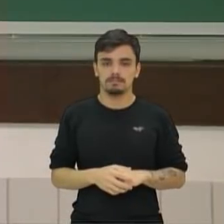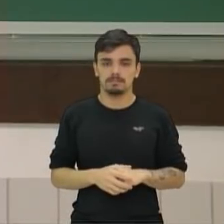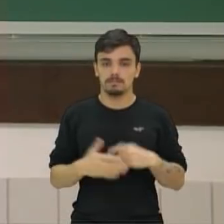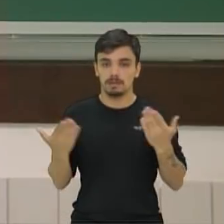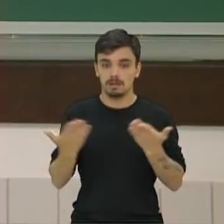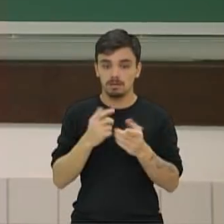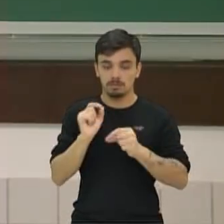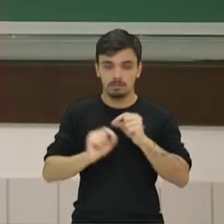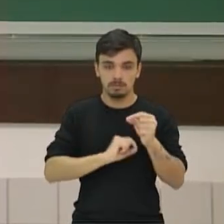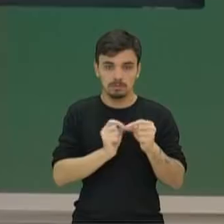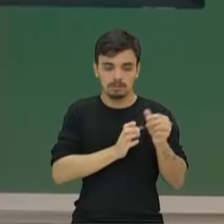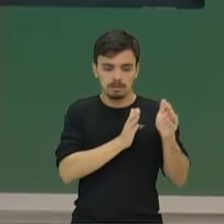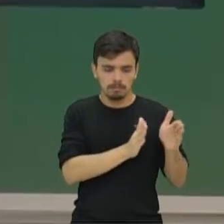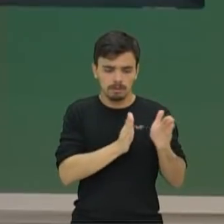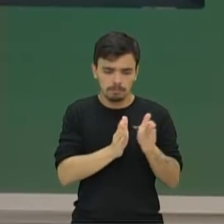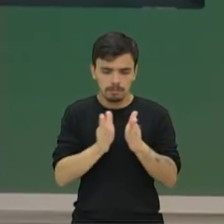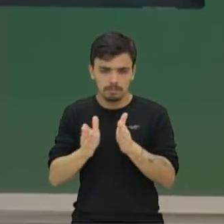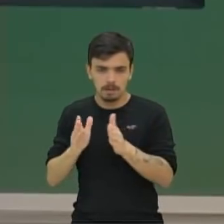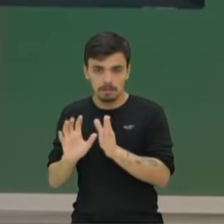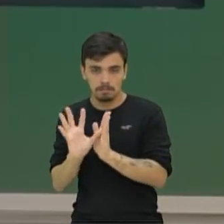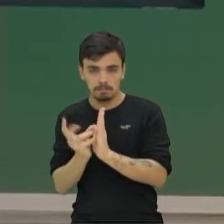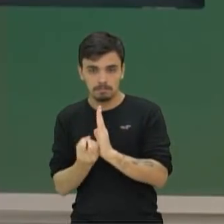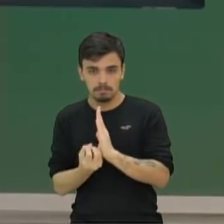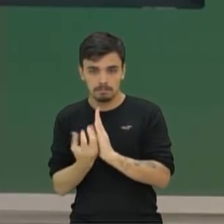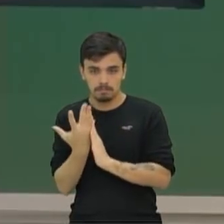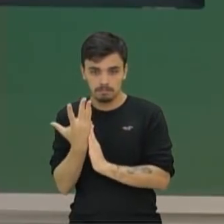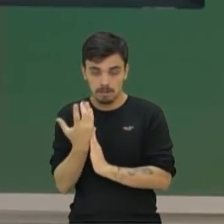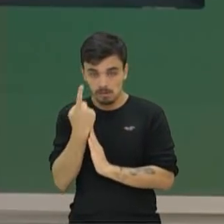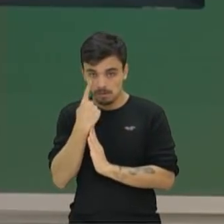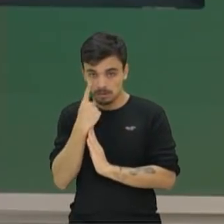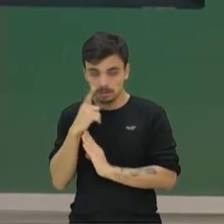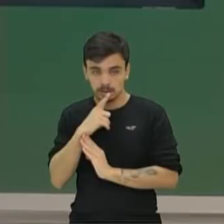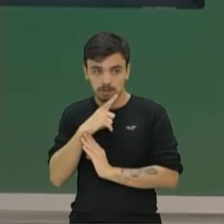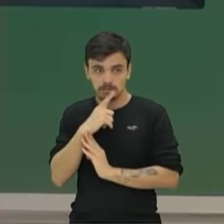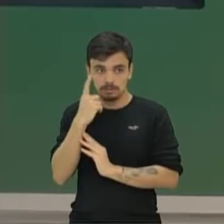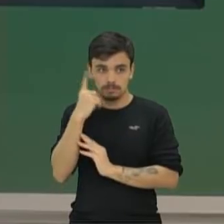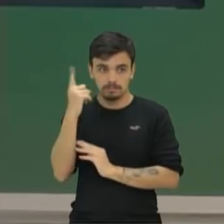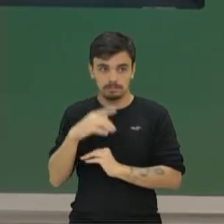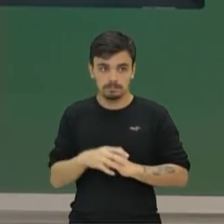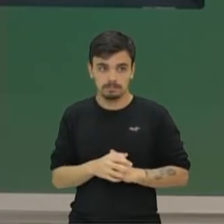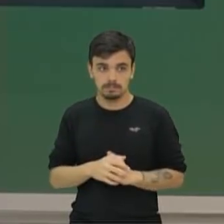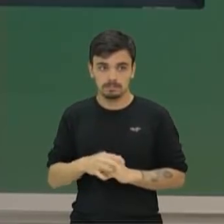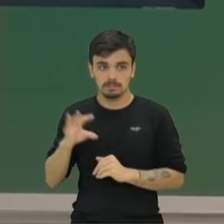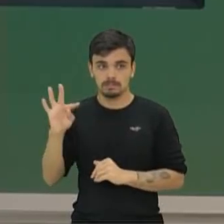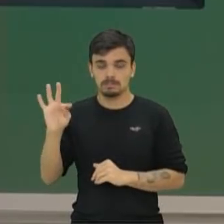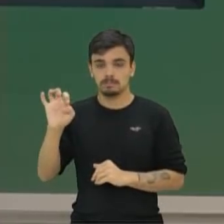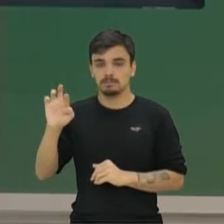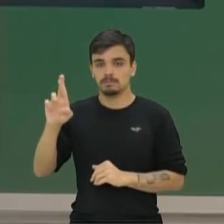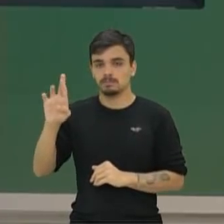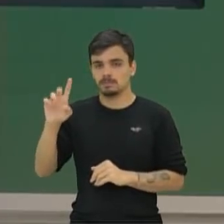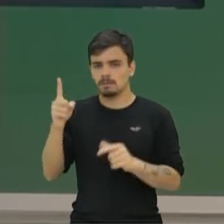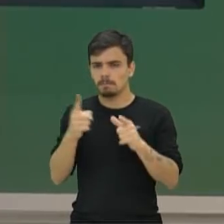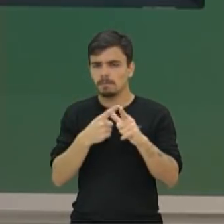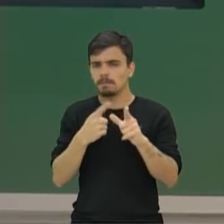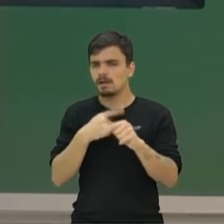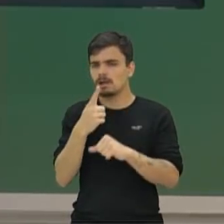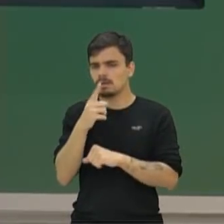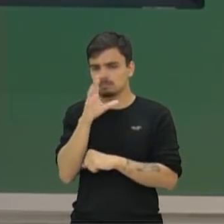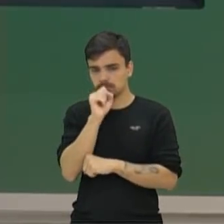as fases do Renascimento. Vamos começar com o Trecento. século, vamos ler